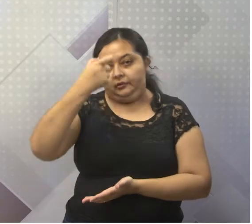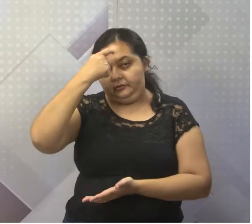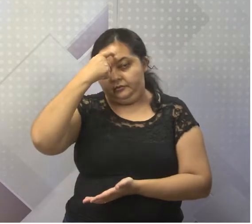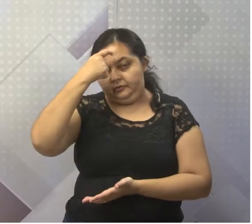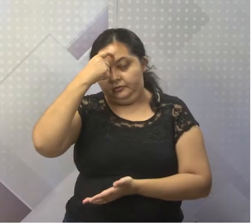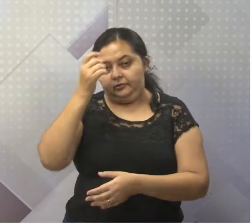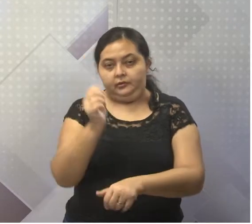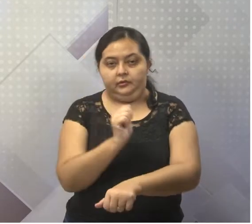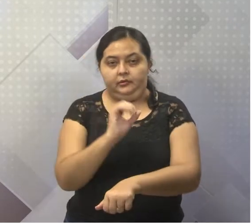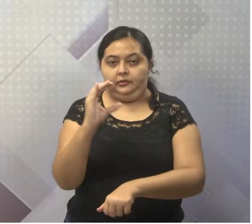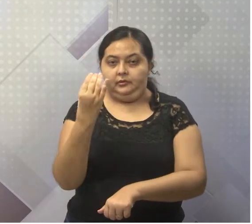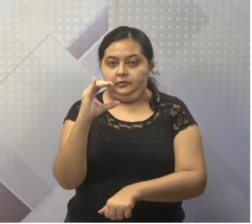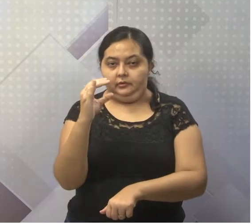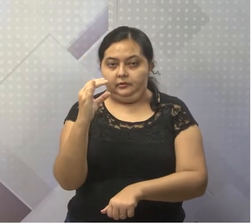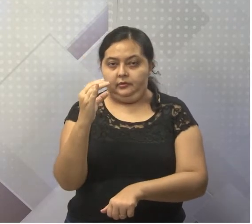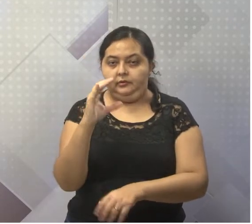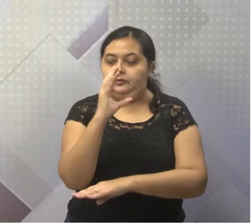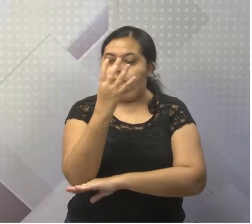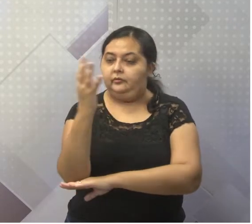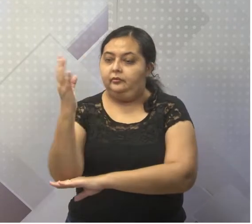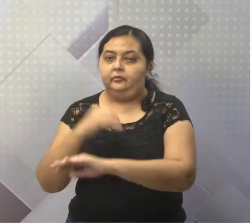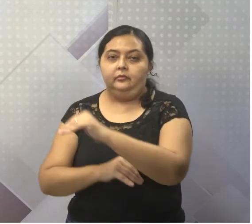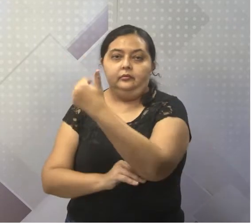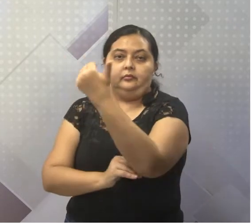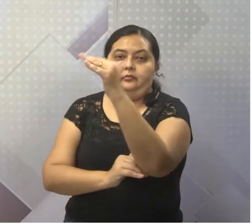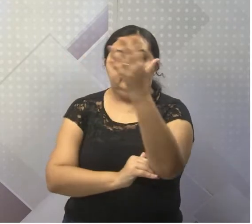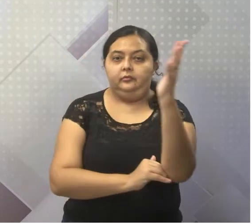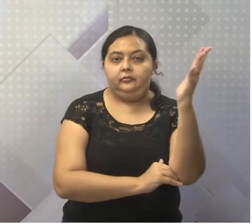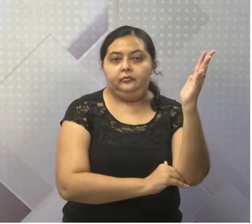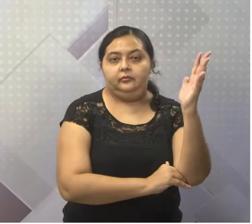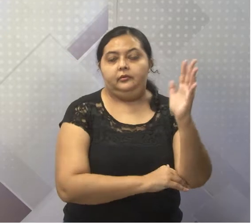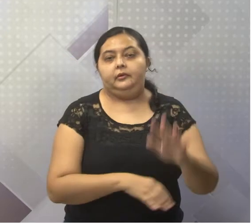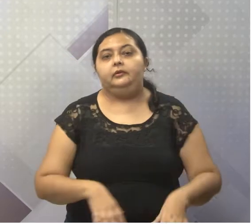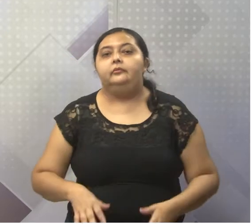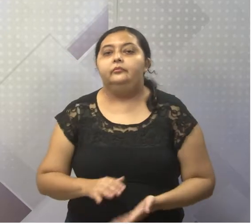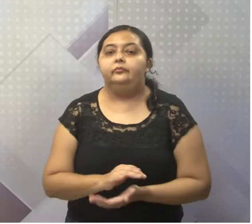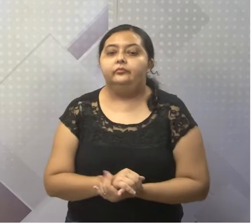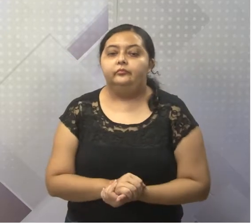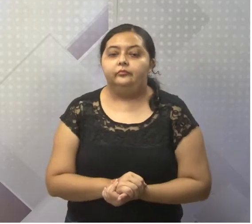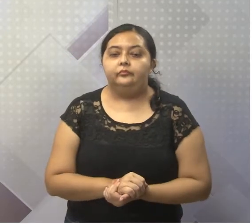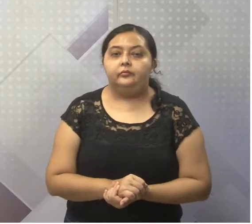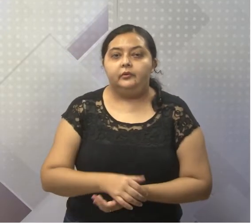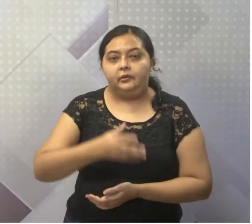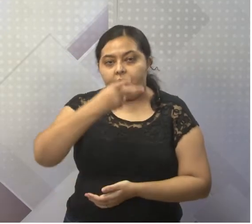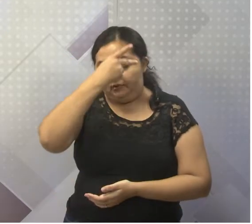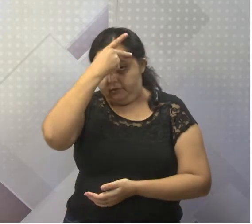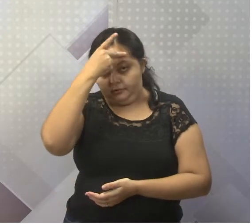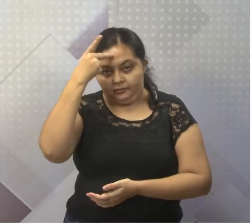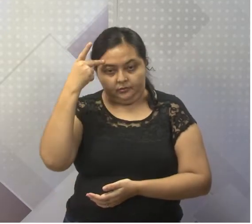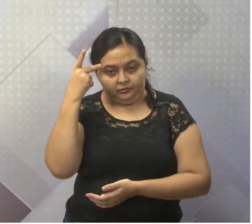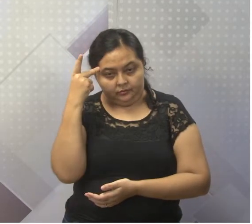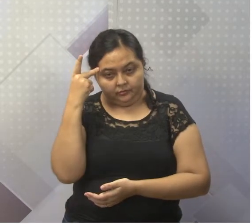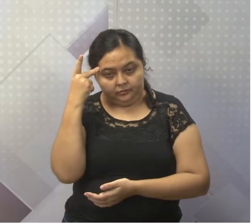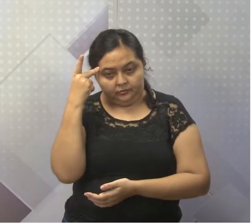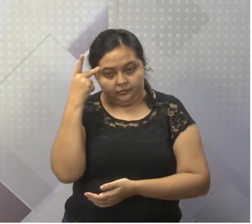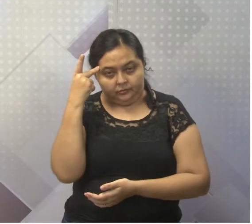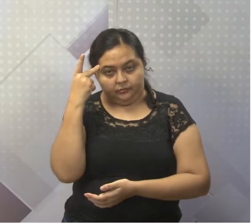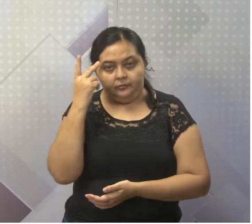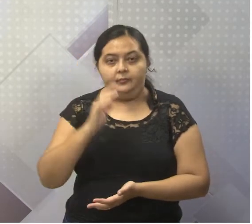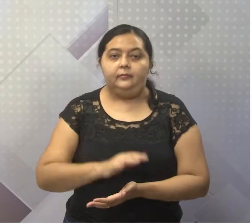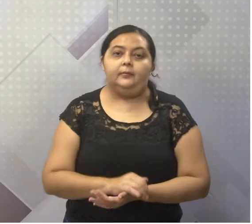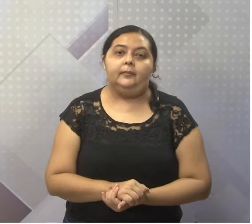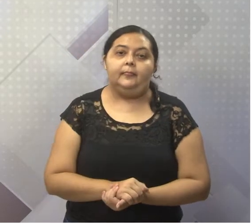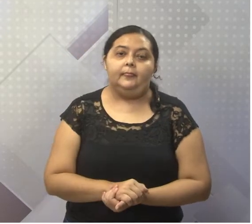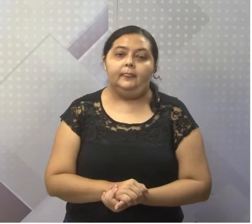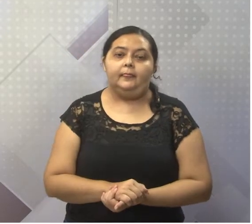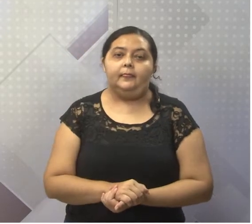da ciência e da natureza neste processo gente o ser humano foi revestido de